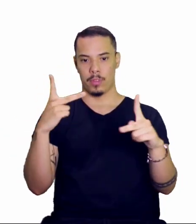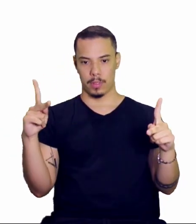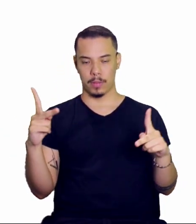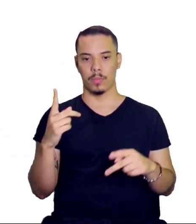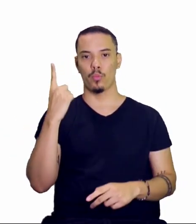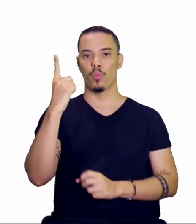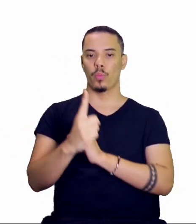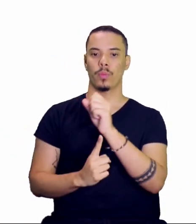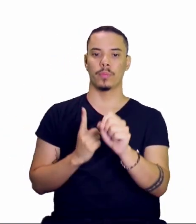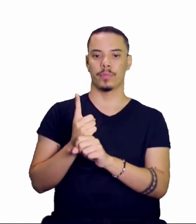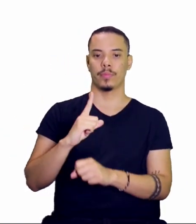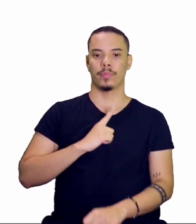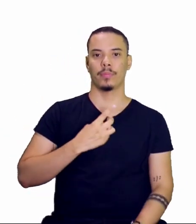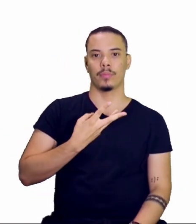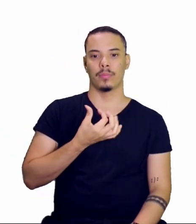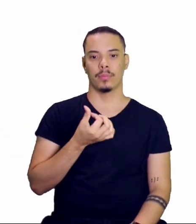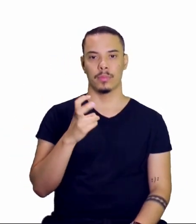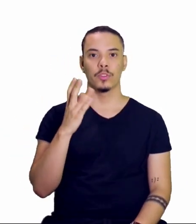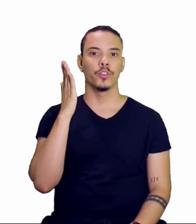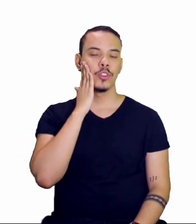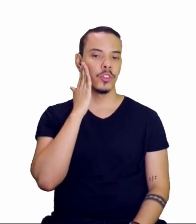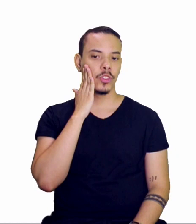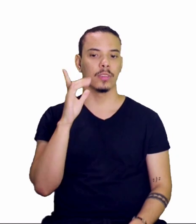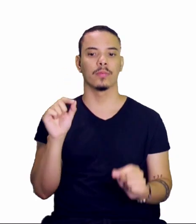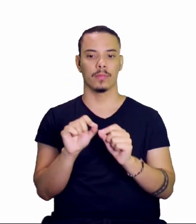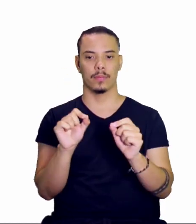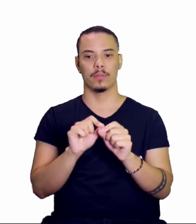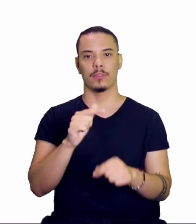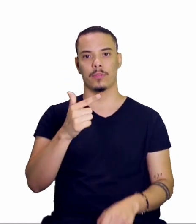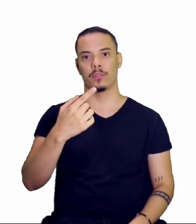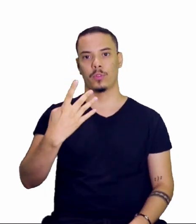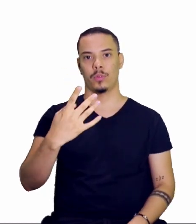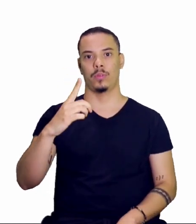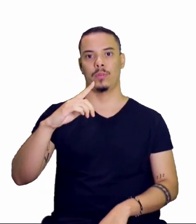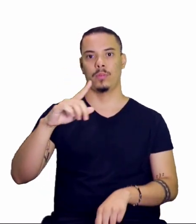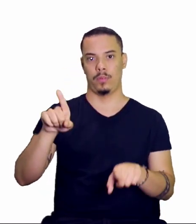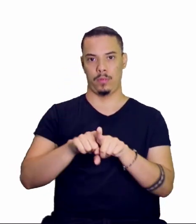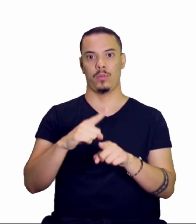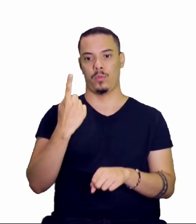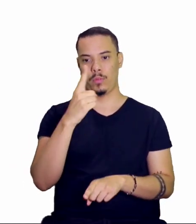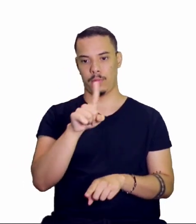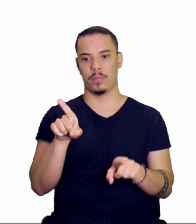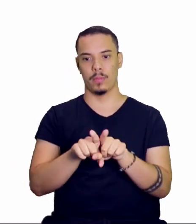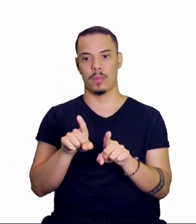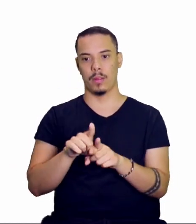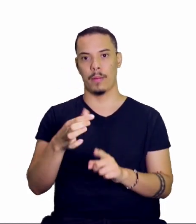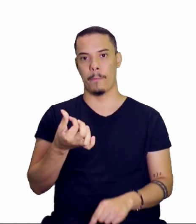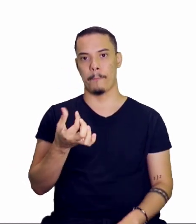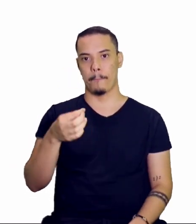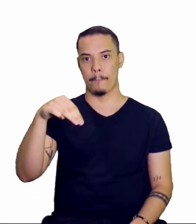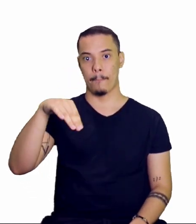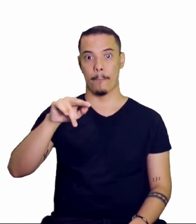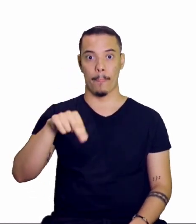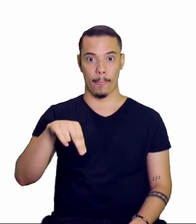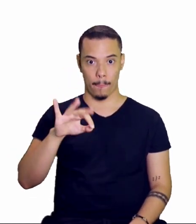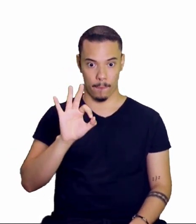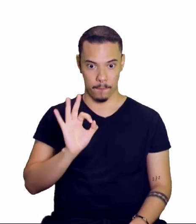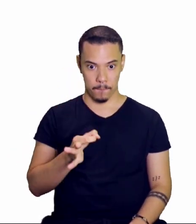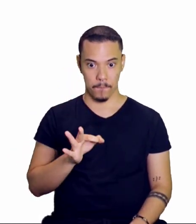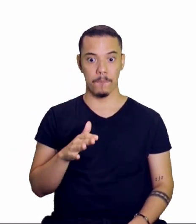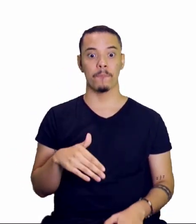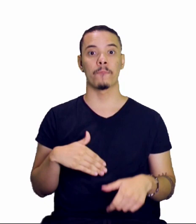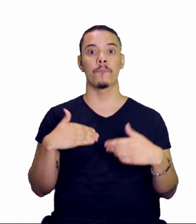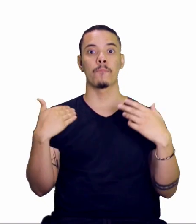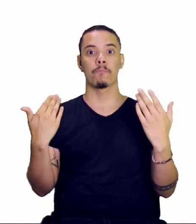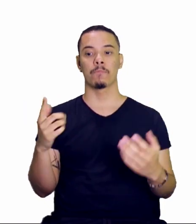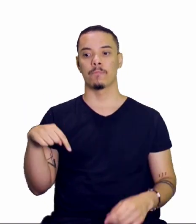365 dias, vai multiplicar pelo dia que é 24 e vai multiplicar pelo minuto ali que é 60. Isso. Então, nós